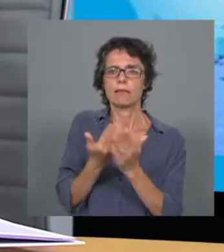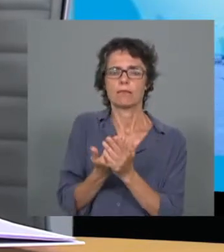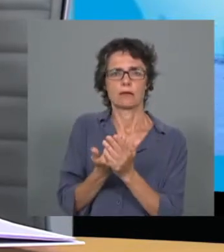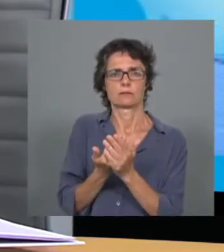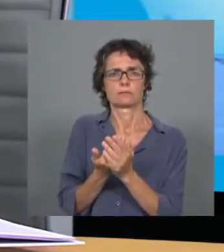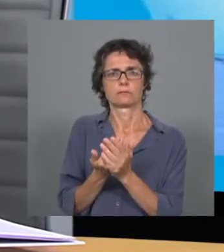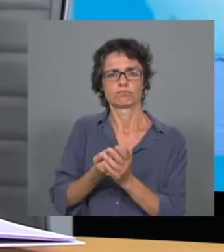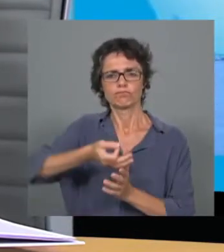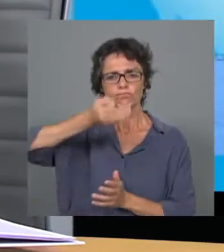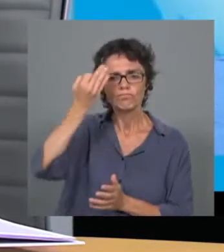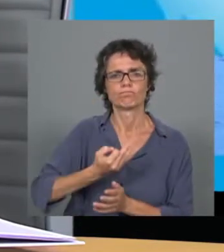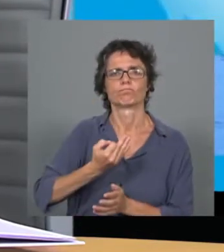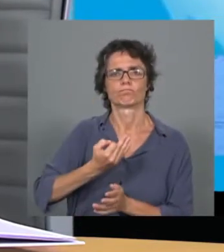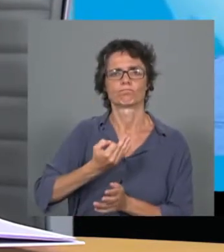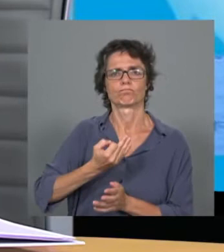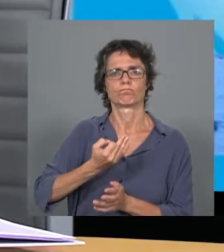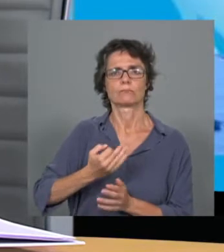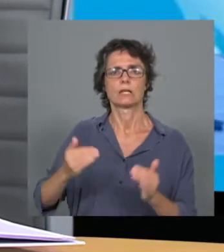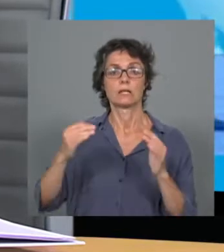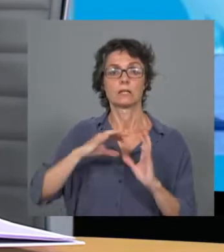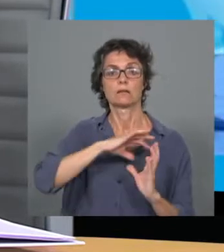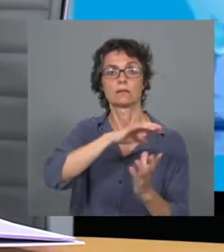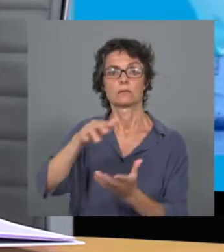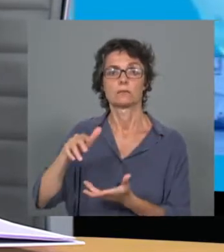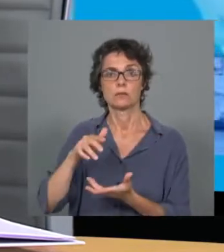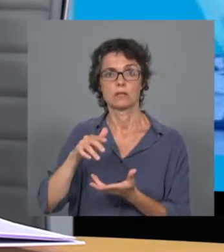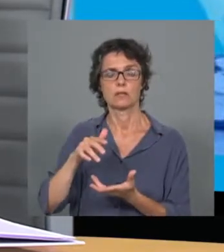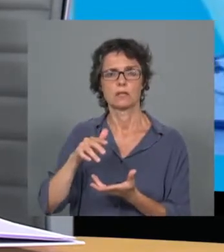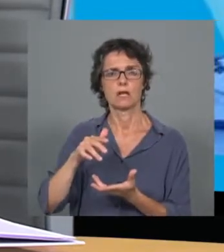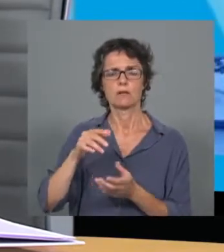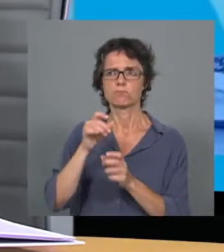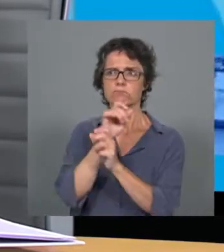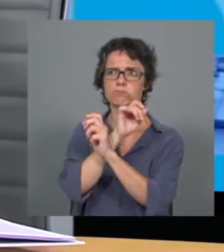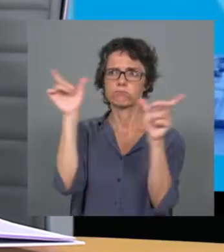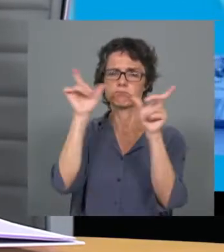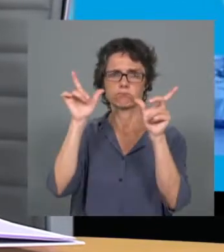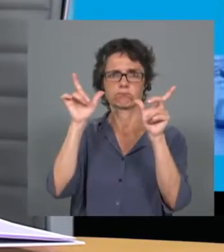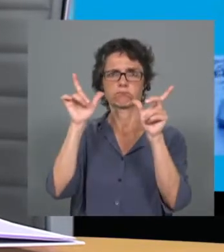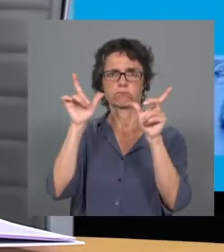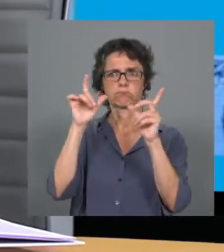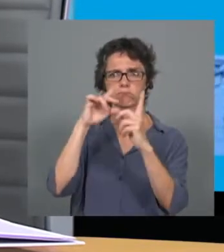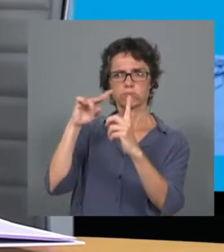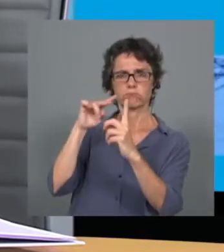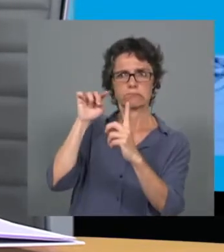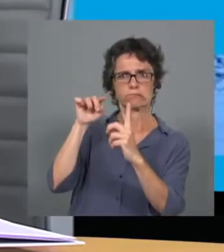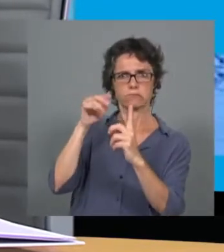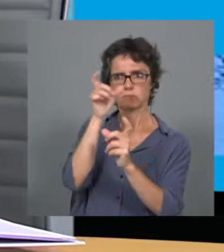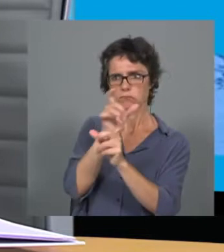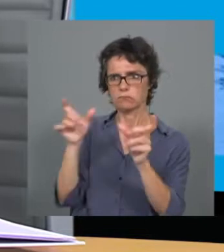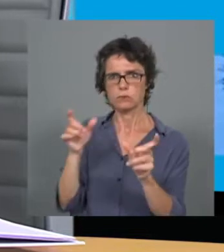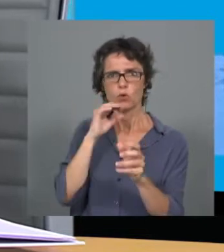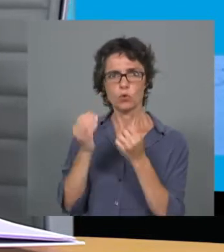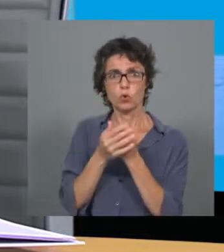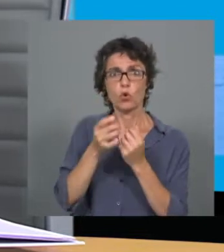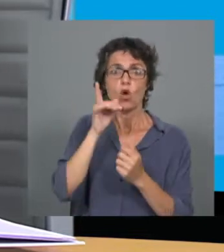que, de uma forma mundial, haja este apelo a um olhar direto sobre os idosos, os avós, e está a